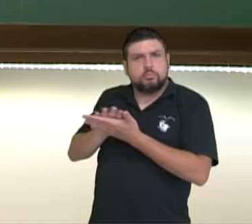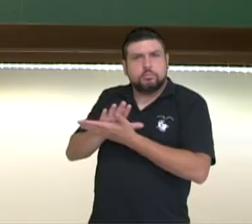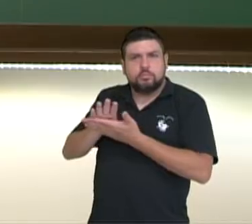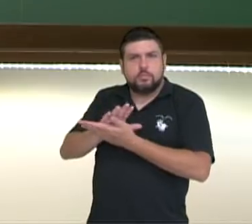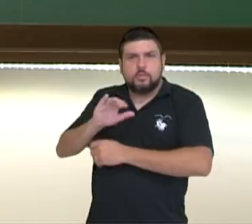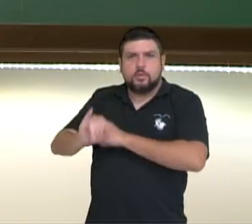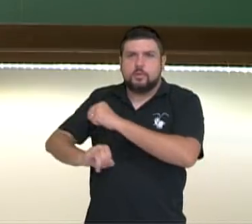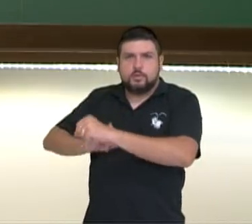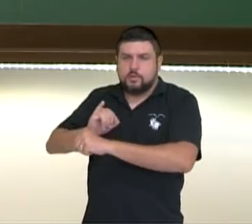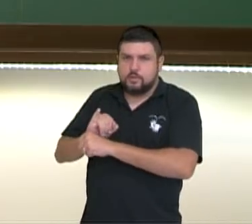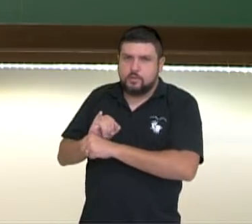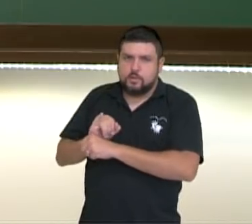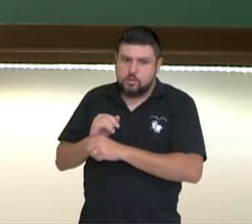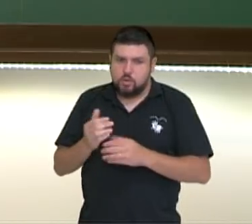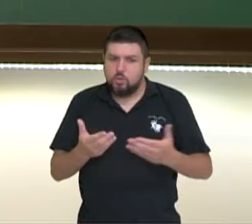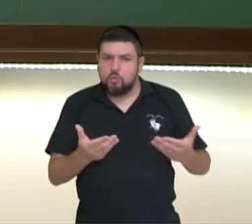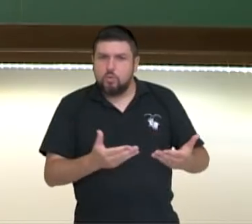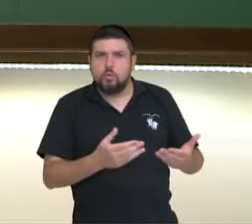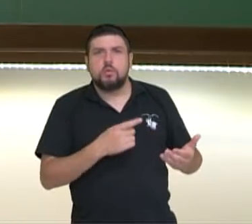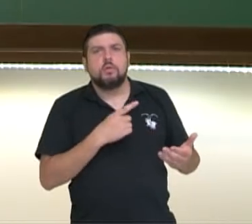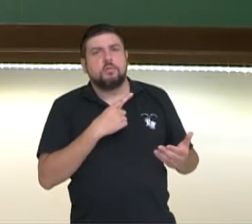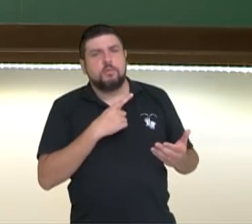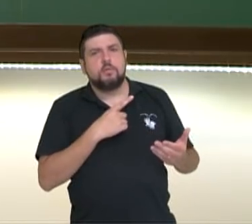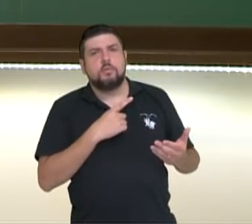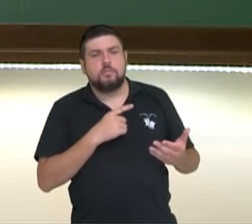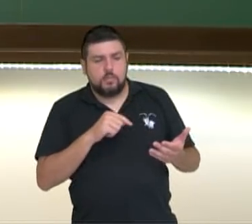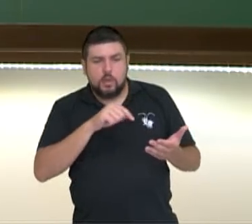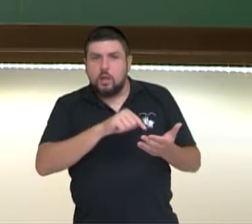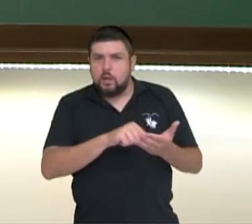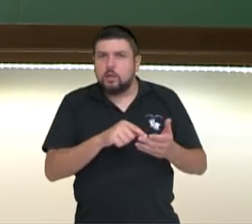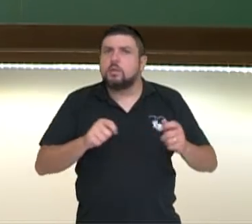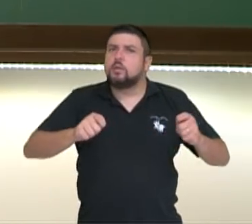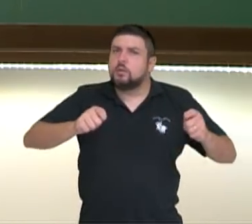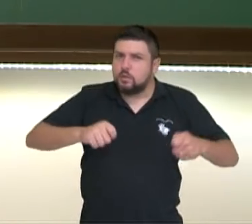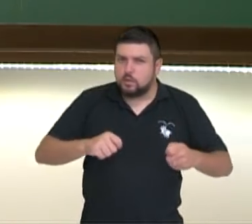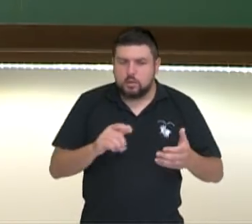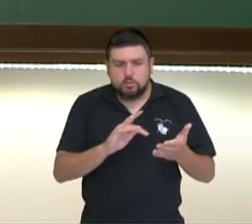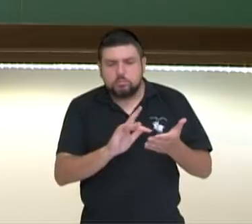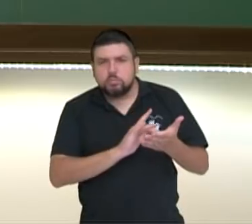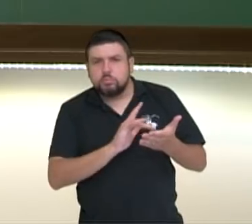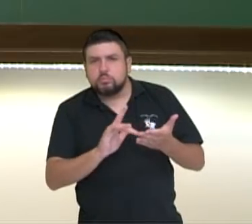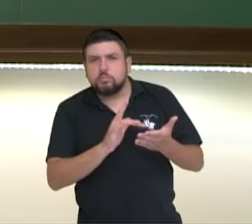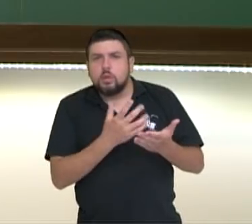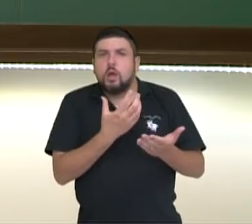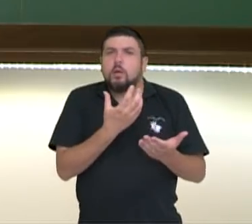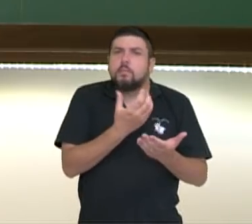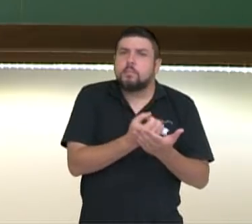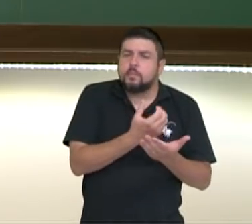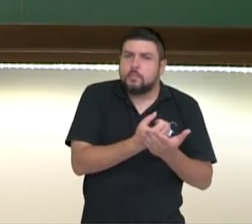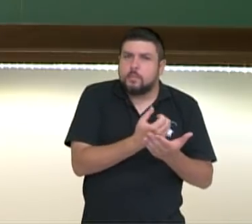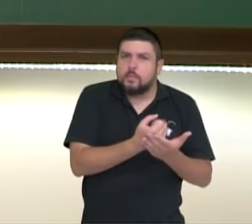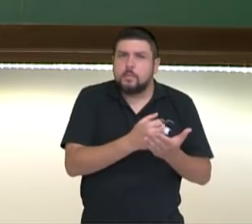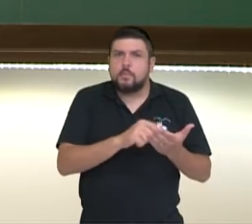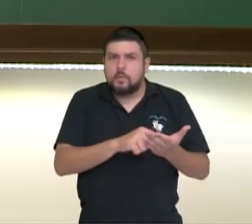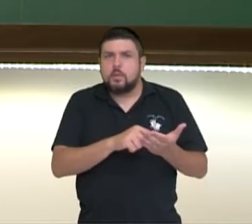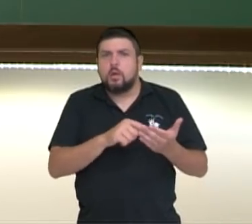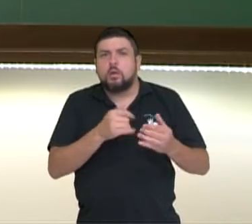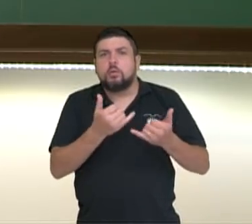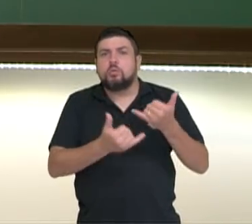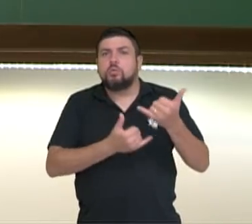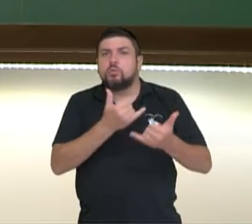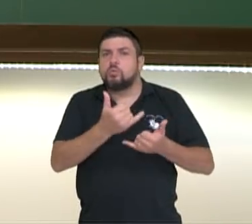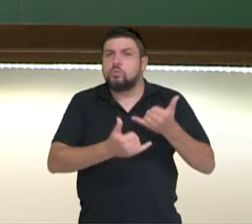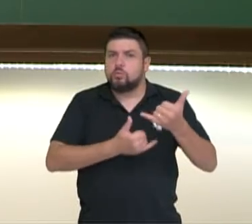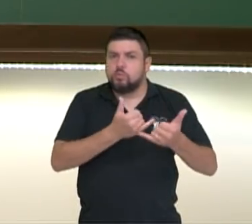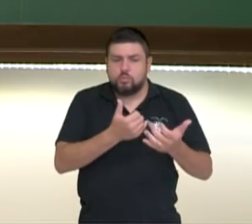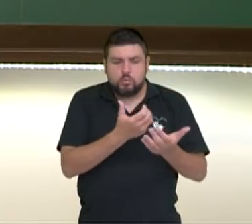nesses smartphones, por exemplo, instalar jogos, tá? A partir da loja de aplicativos, mas eu também